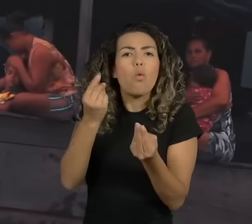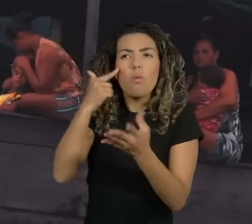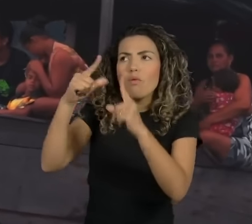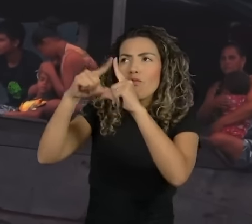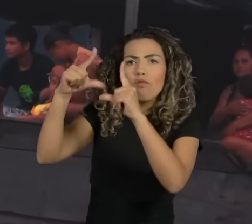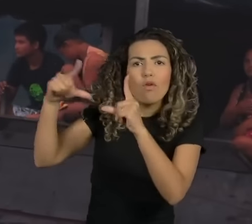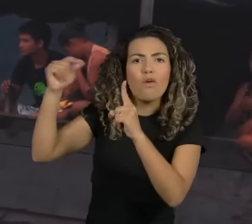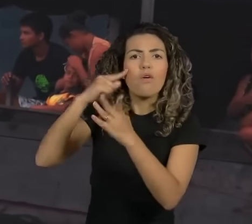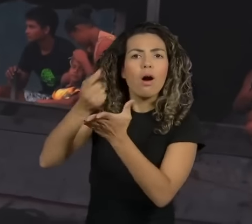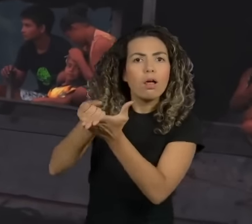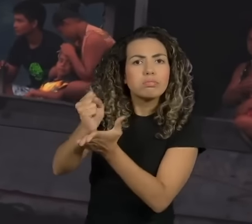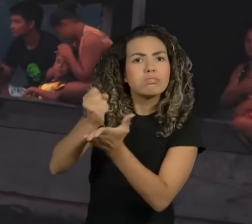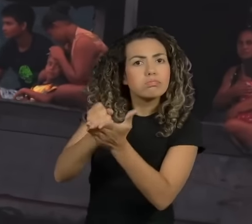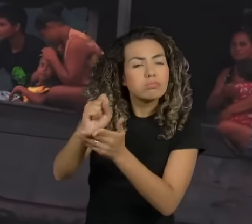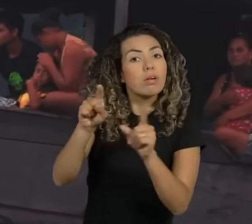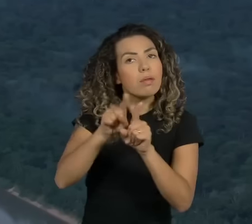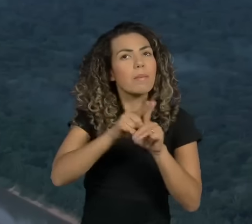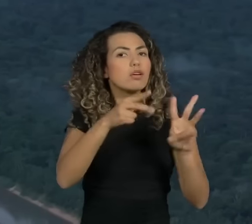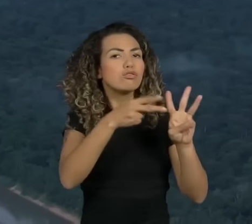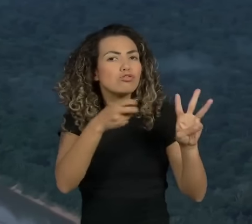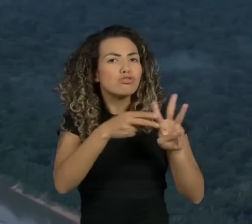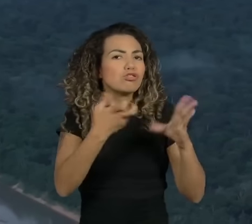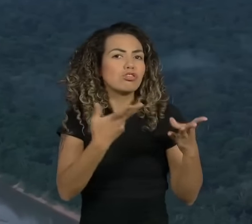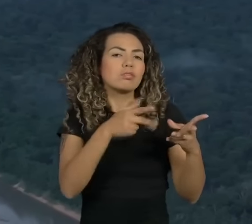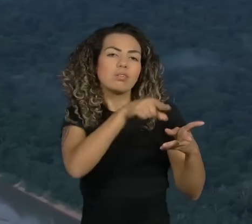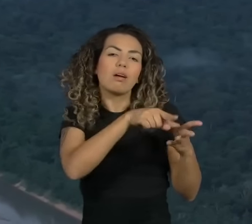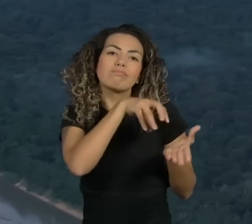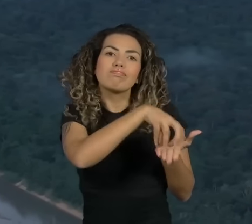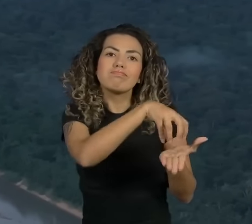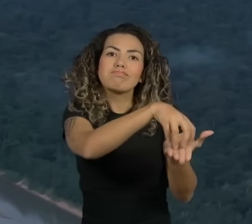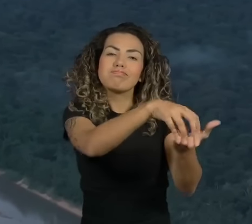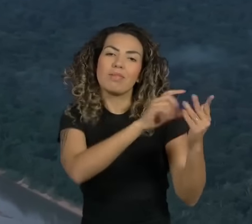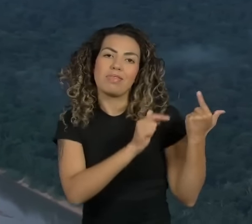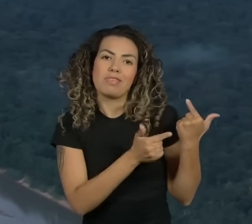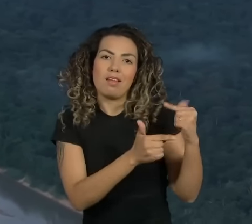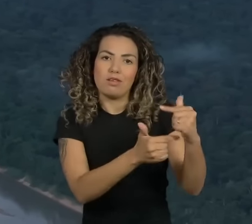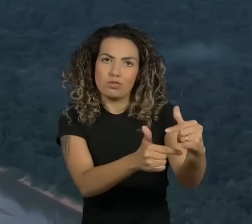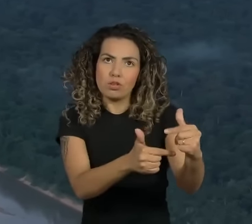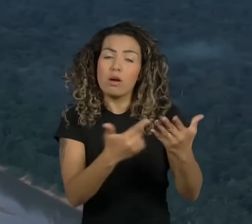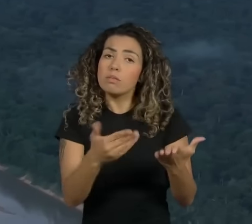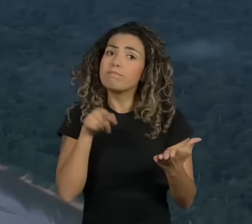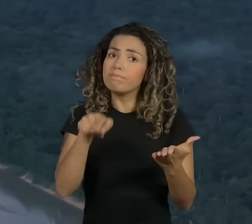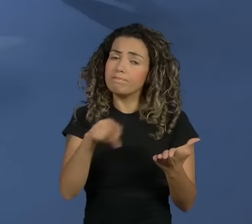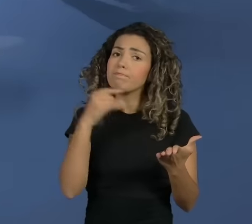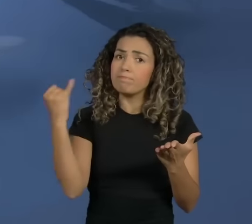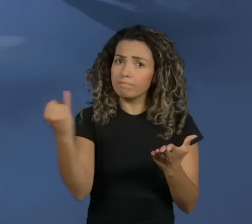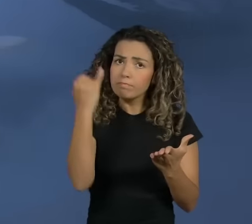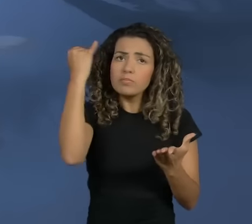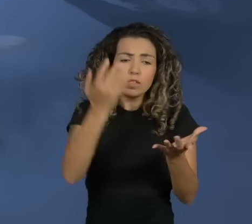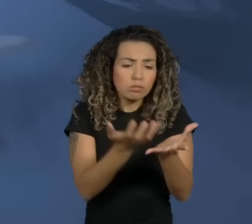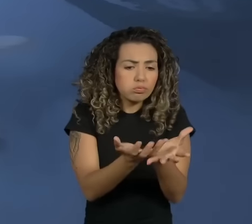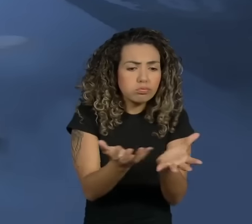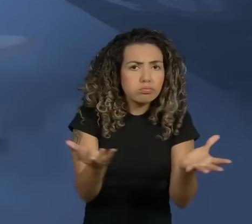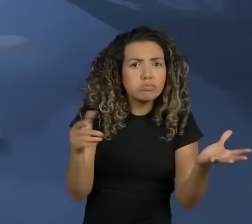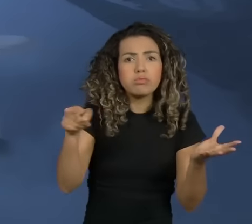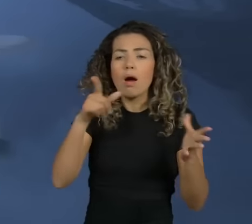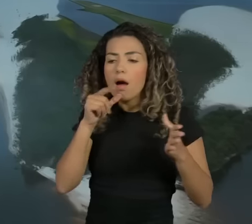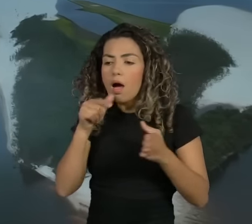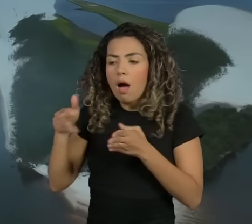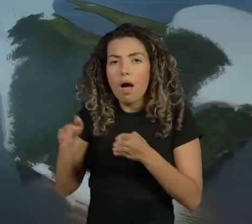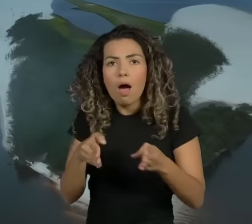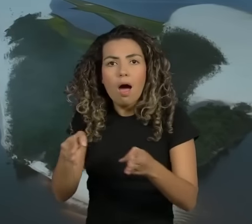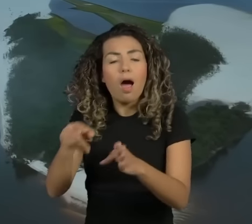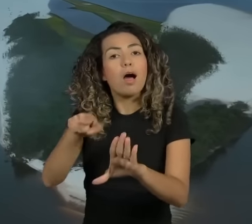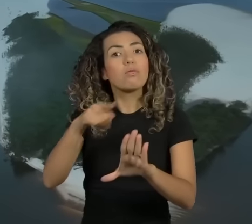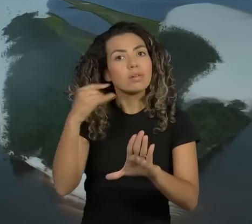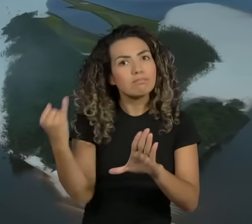e comunidades tradicionais. O bioma é essencial para regular o clima no planeta, para o equilíbrio ecológico,